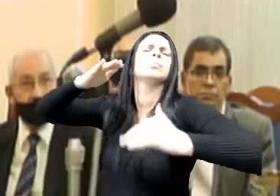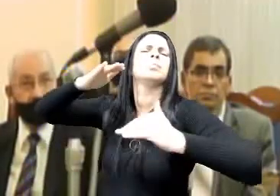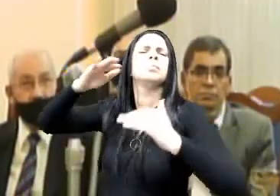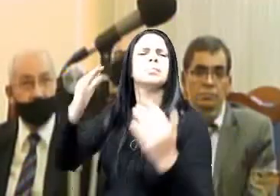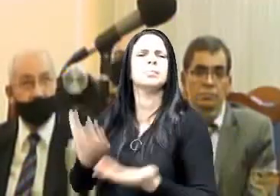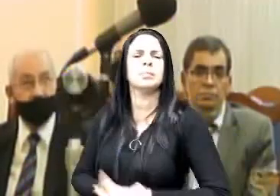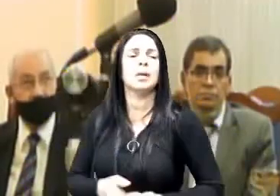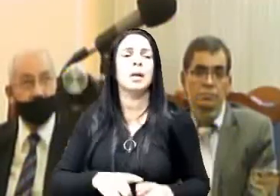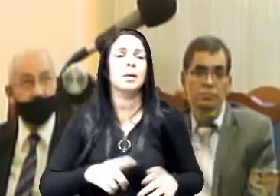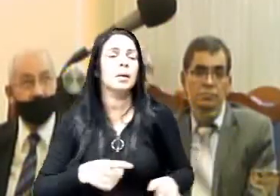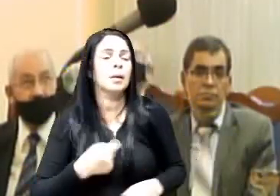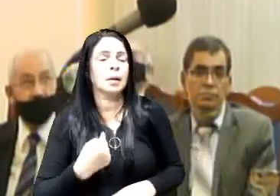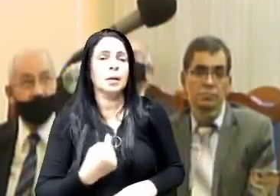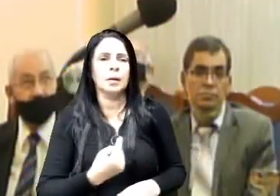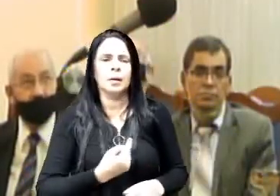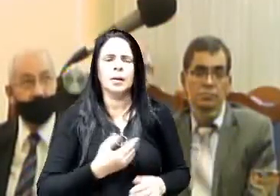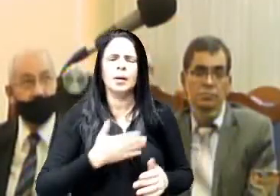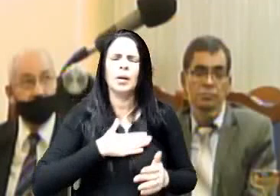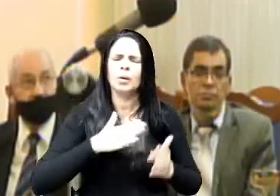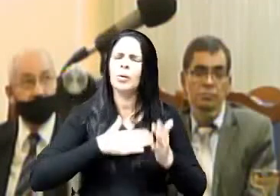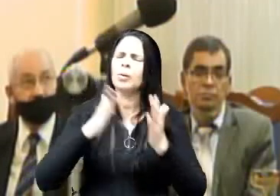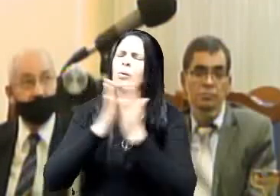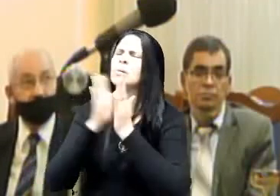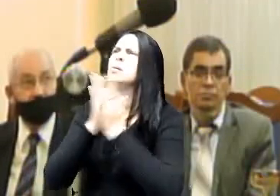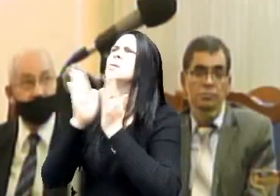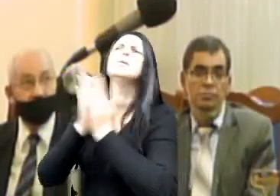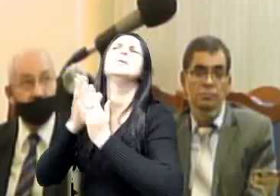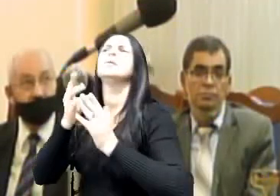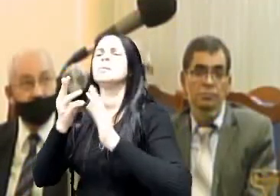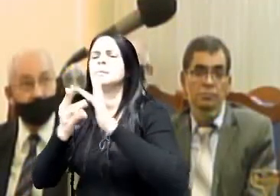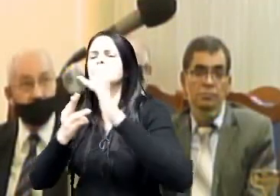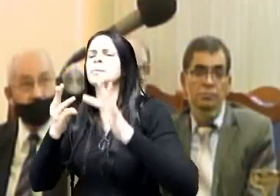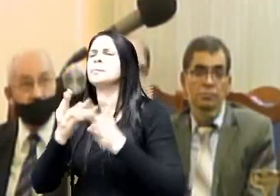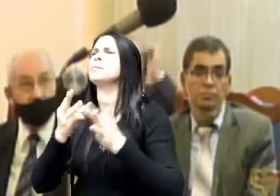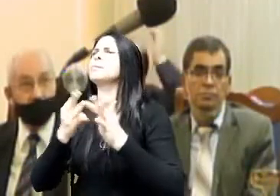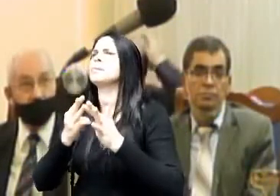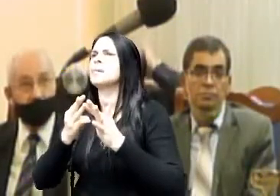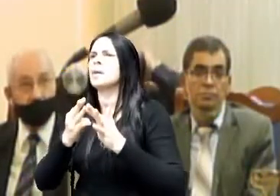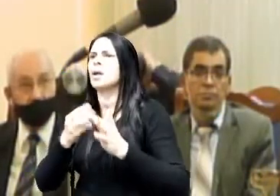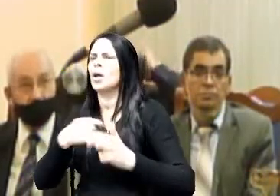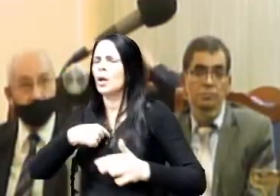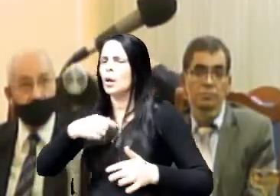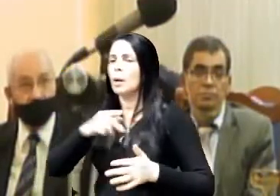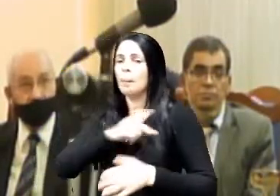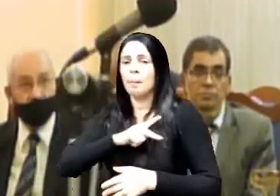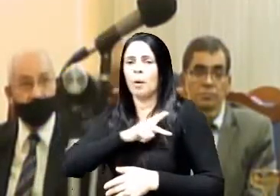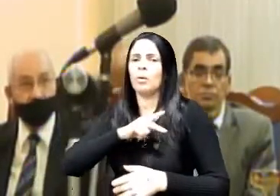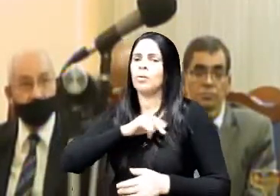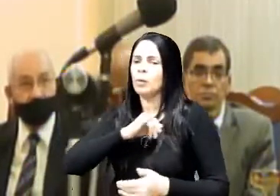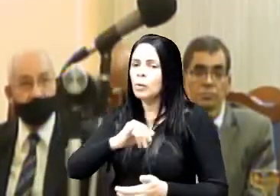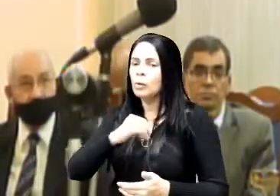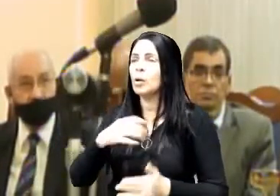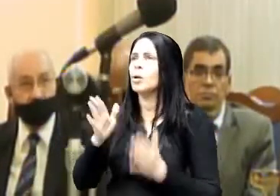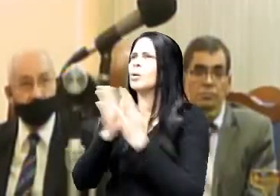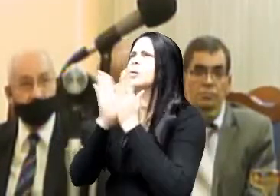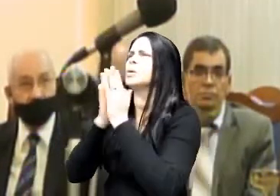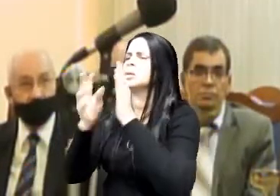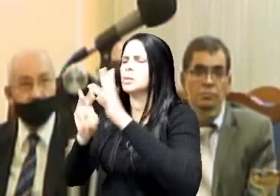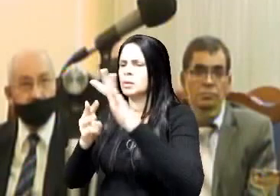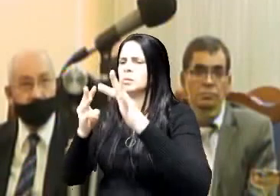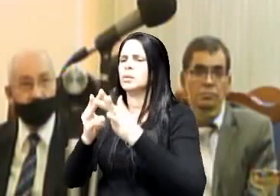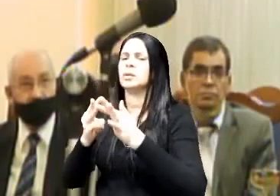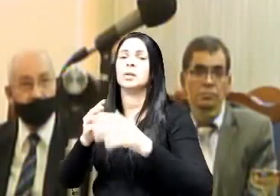Acerca disso, eu orei 3 vezes. Ele disse, 3 vezes. Não se sabe o tempo que ele orou, mas ele disse, eu orei 3 vezes. E ao